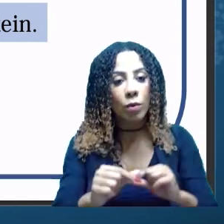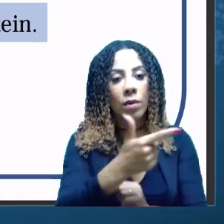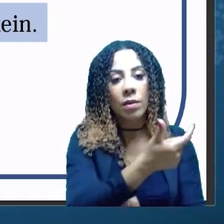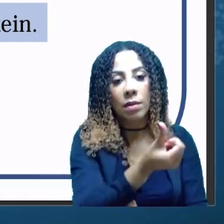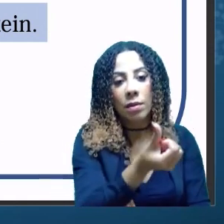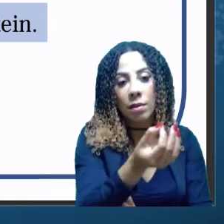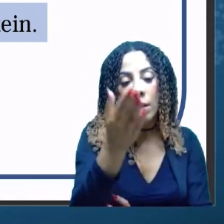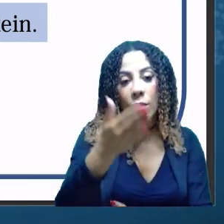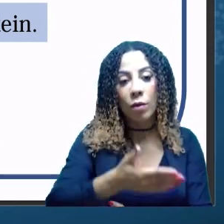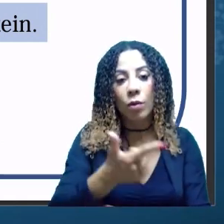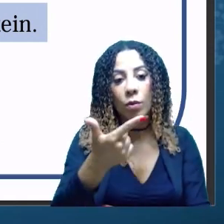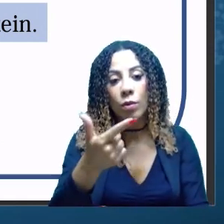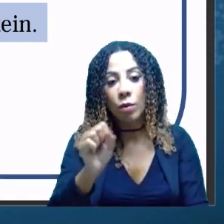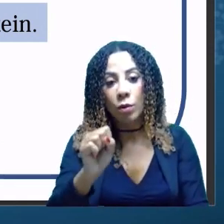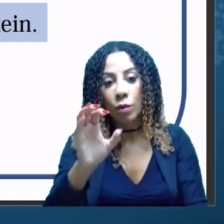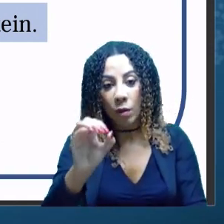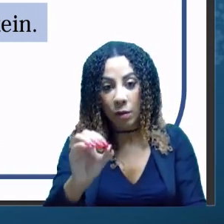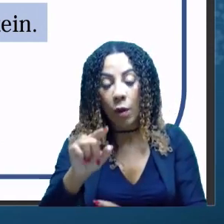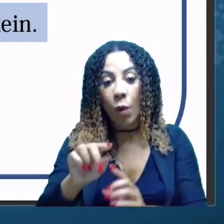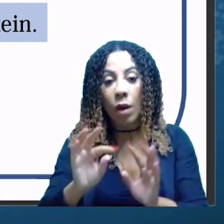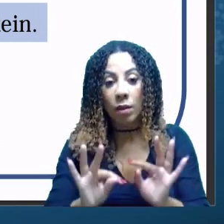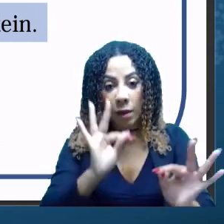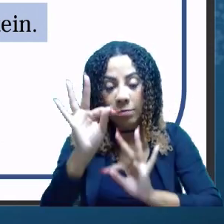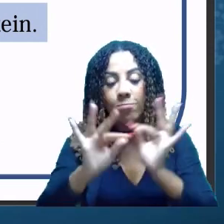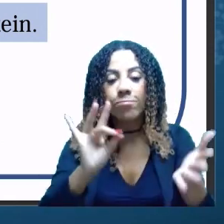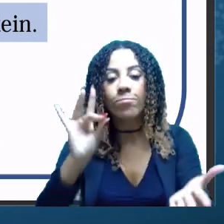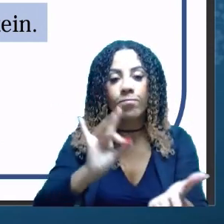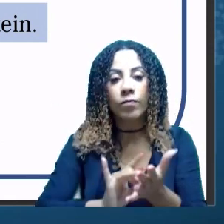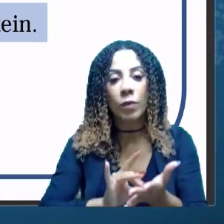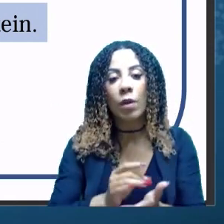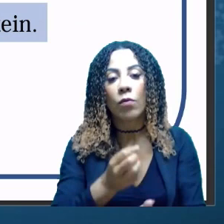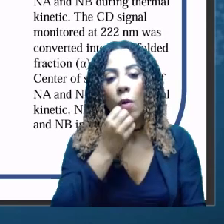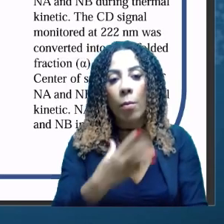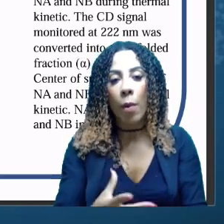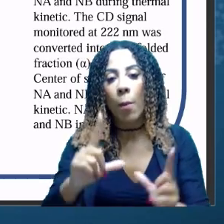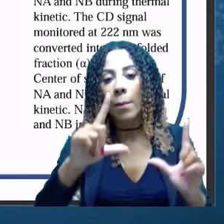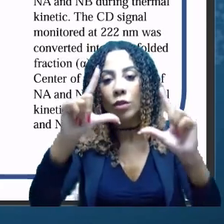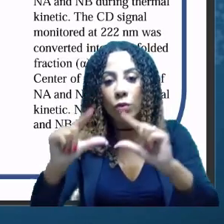a benzonase ela, de fato, foi efetivo para reduzir o ácido nucleico associado à proteína N.